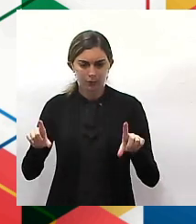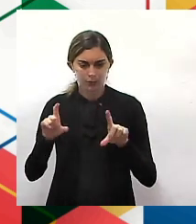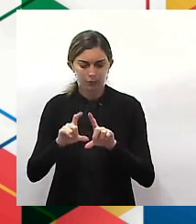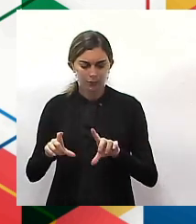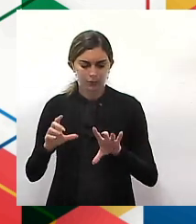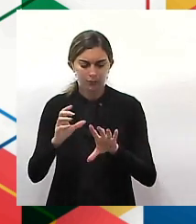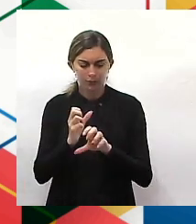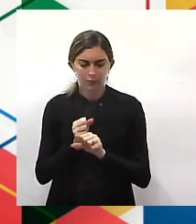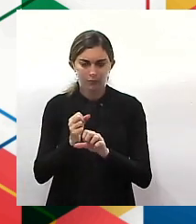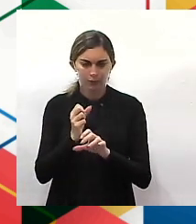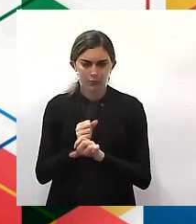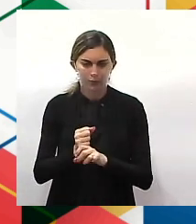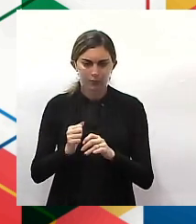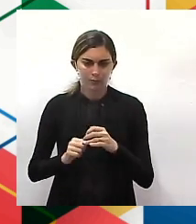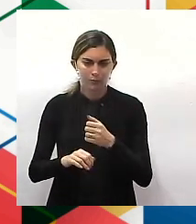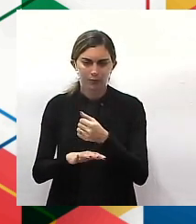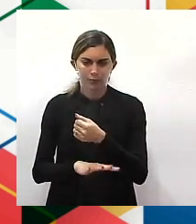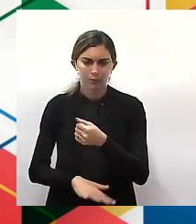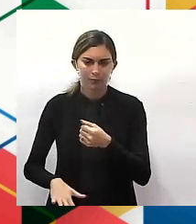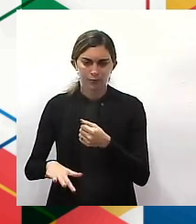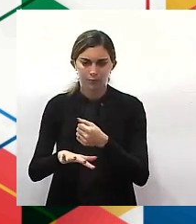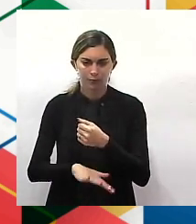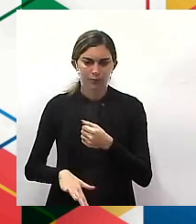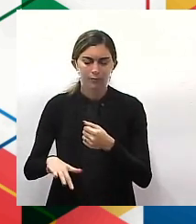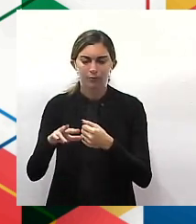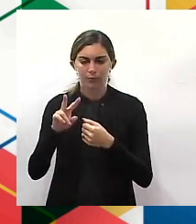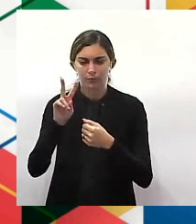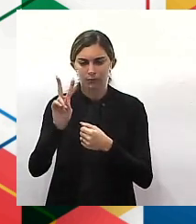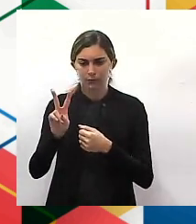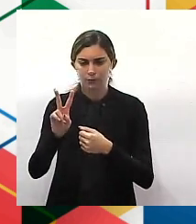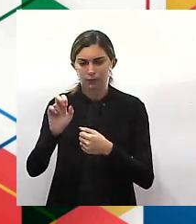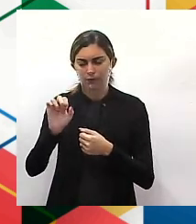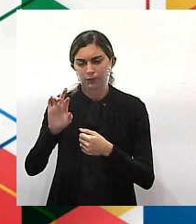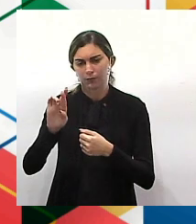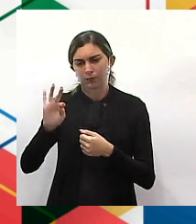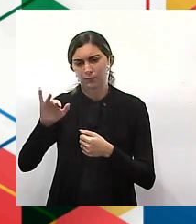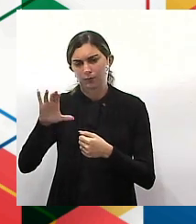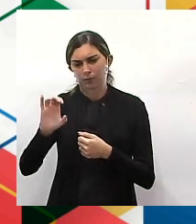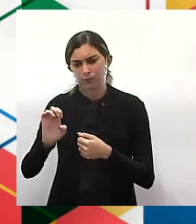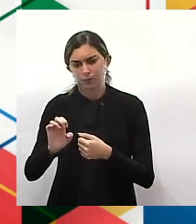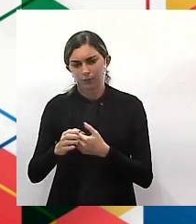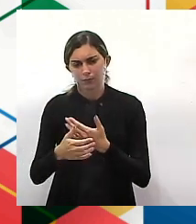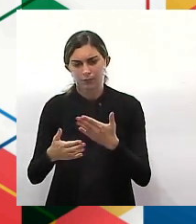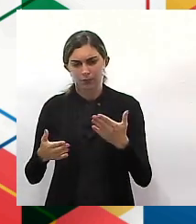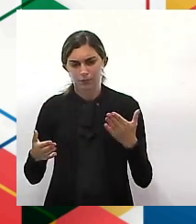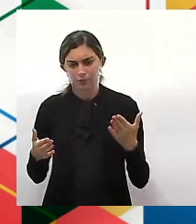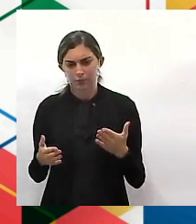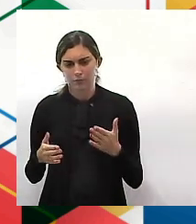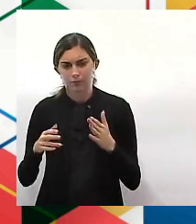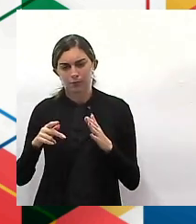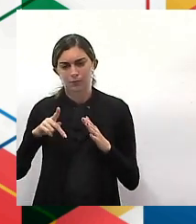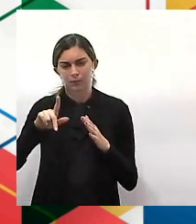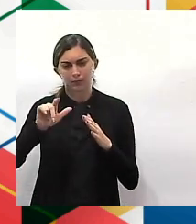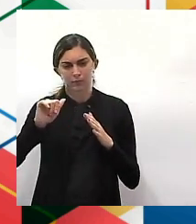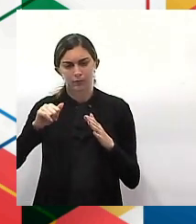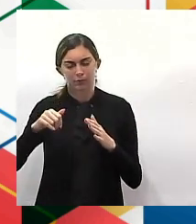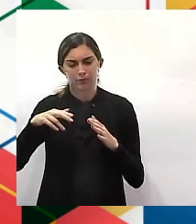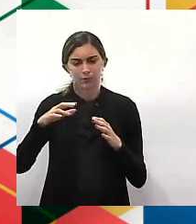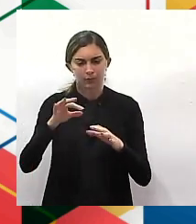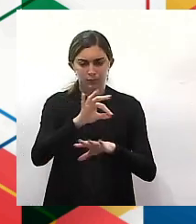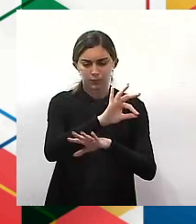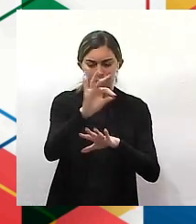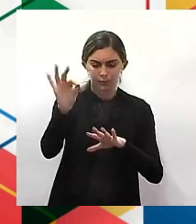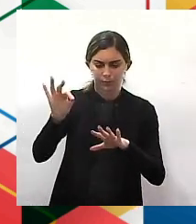calcular a área de um triângulo a partir de seus vértices, conhecidos os pontos que estão aí no plano cartesiano. E aí você vai